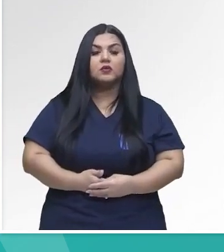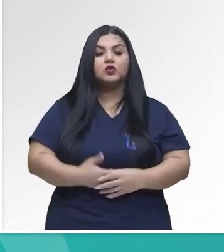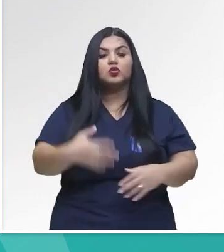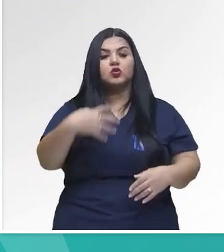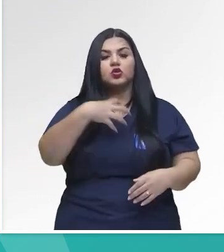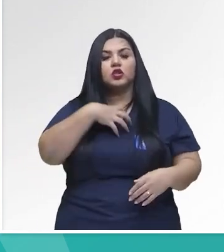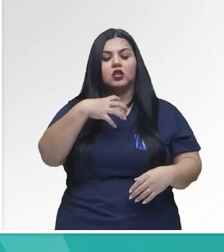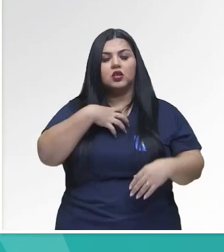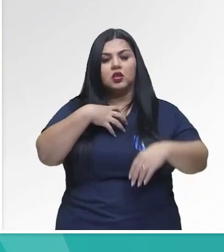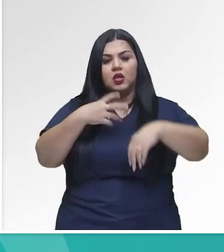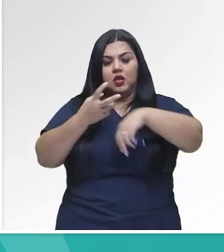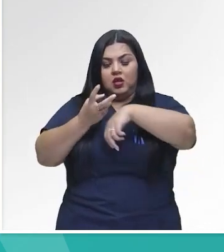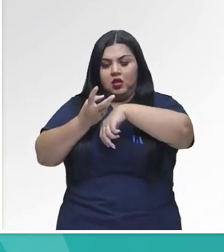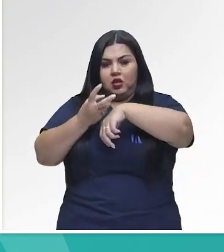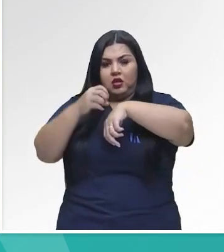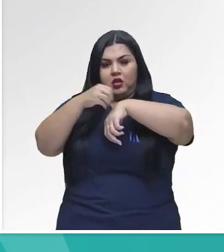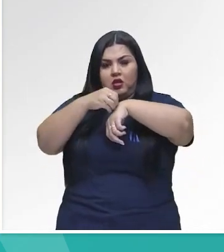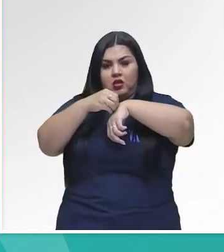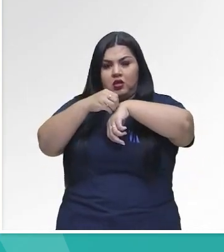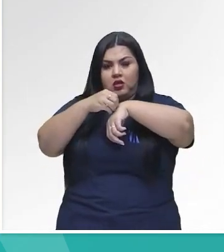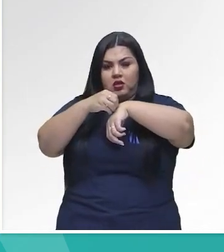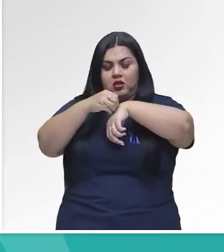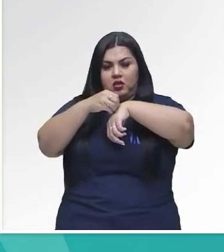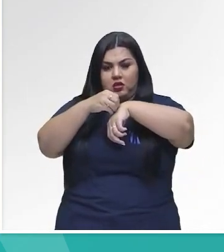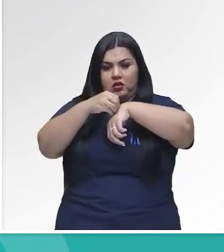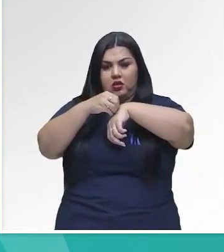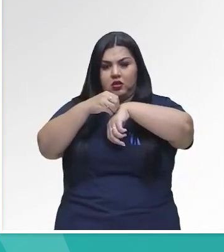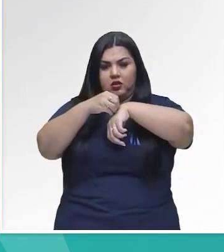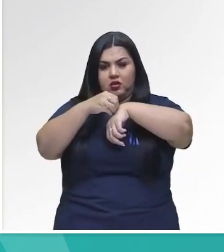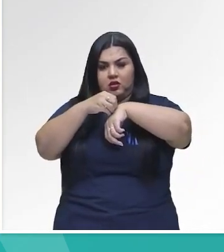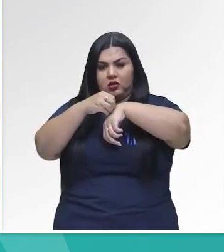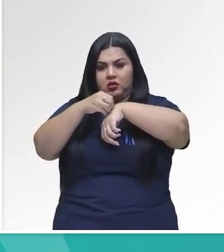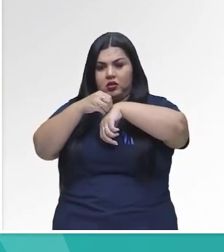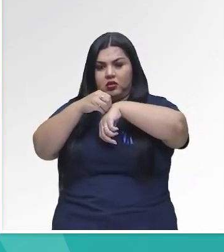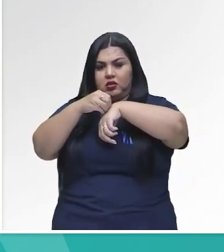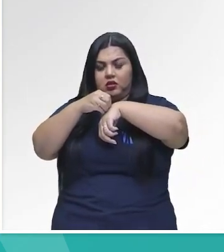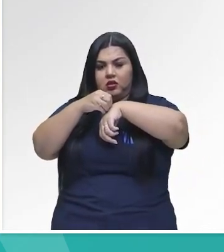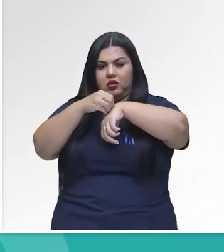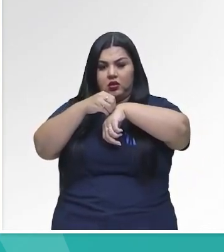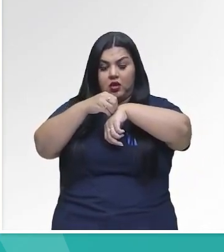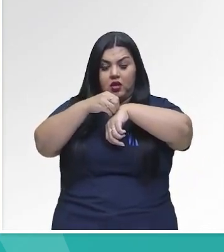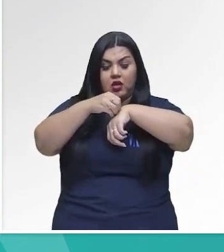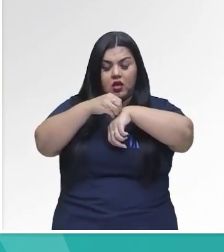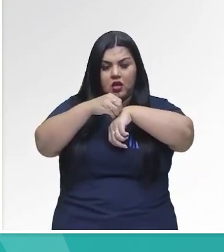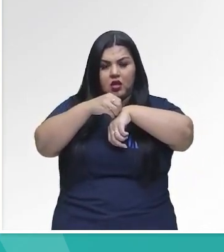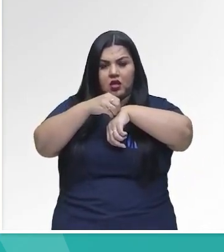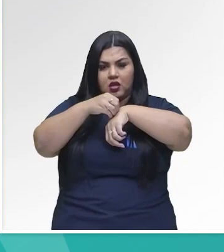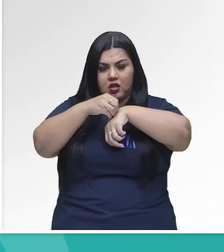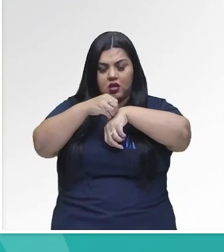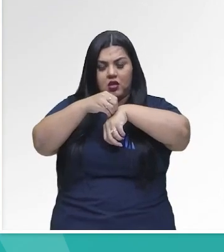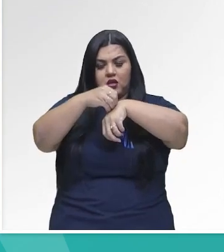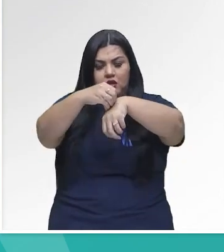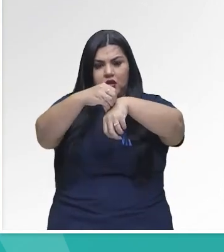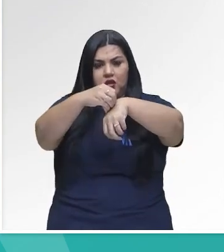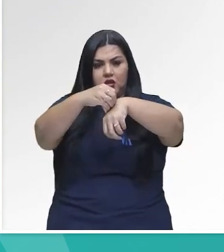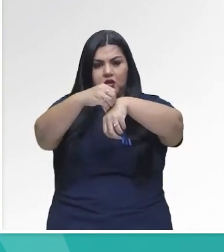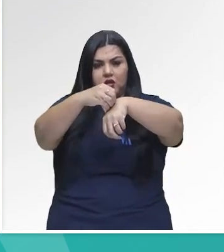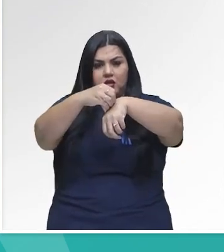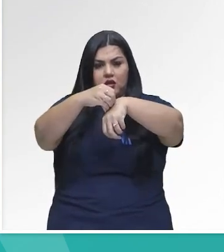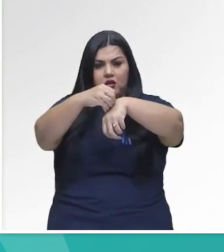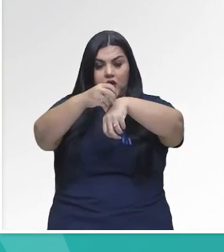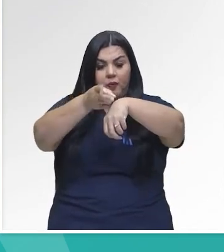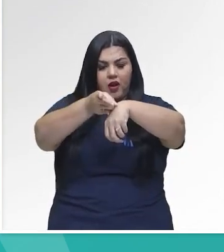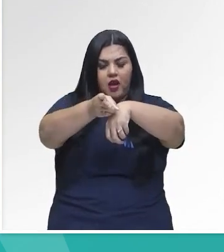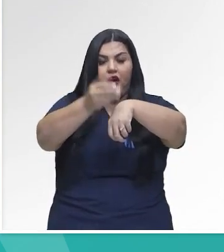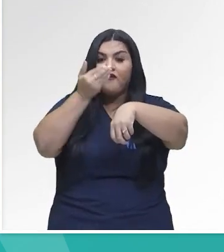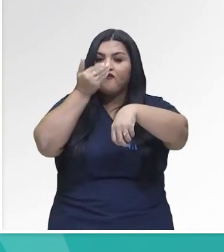ele captura outra peça é diagonal, ele só se desloca para frente, e ele